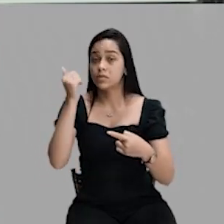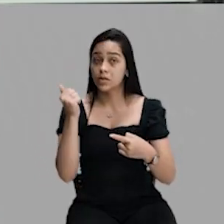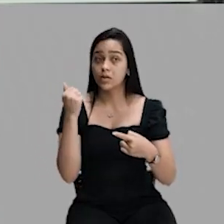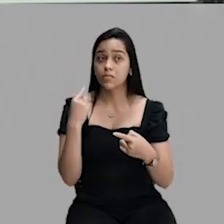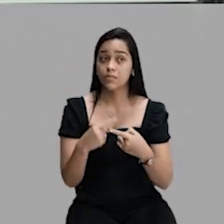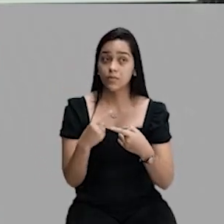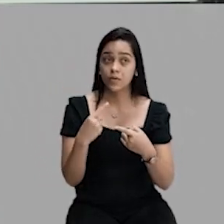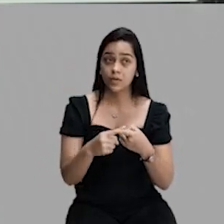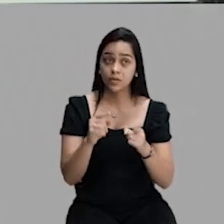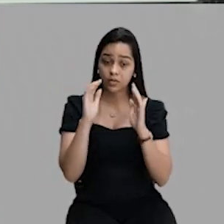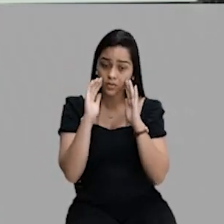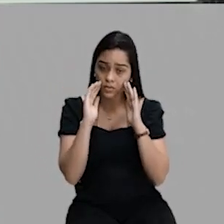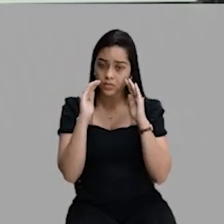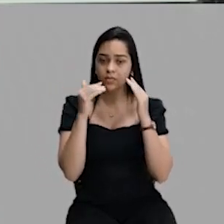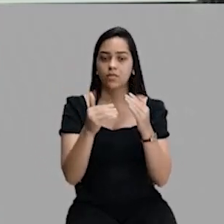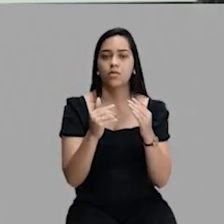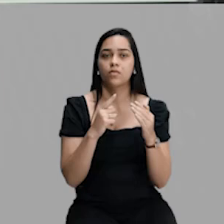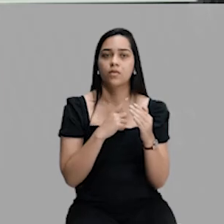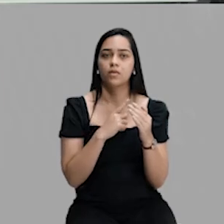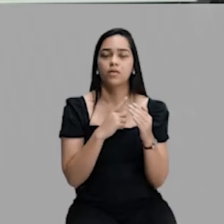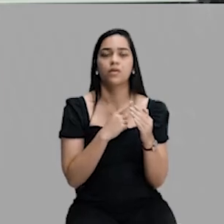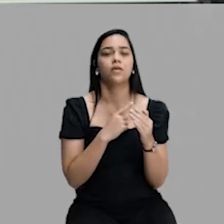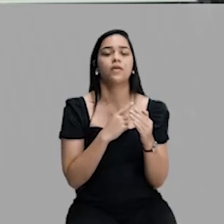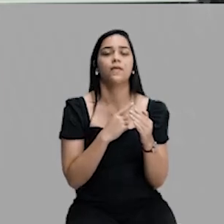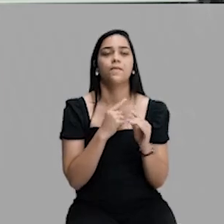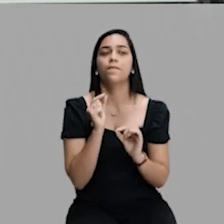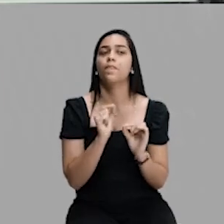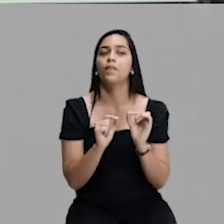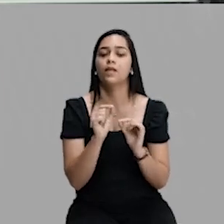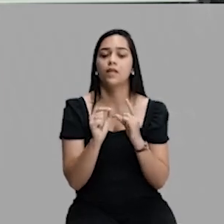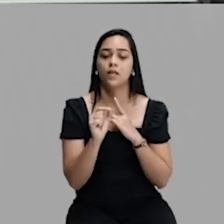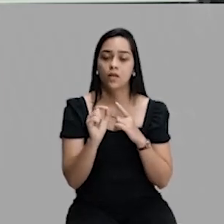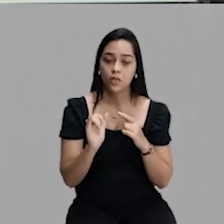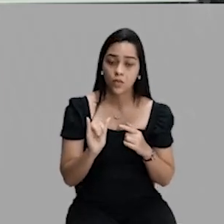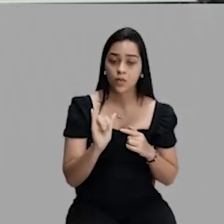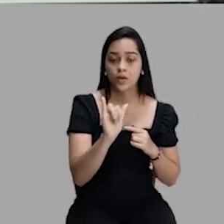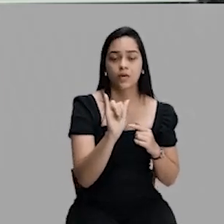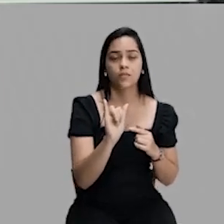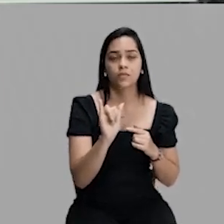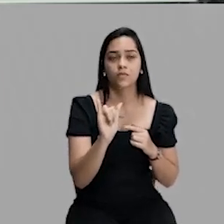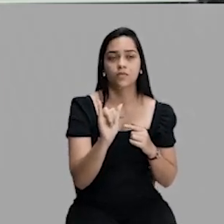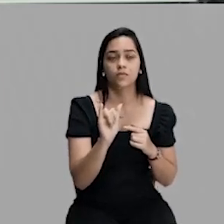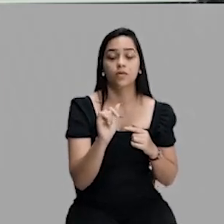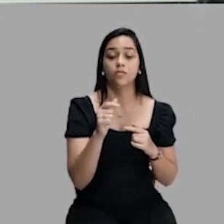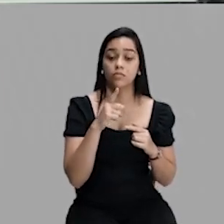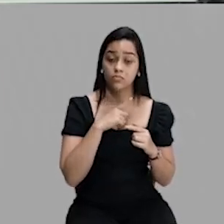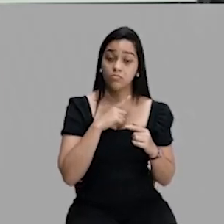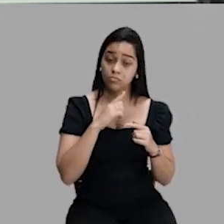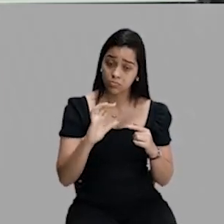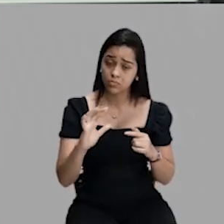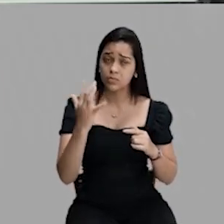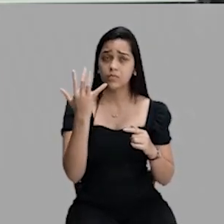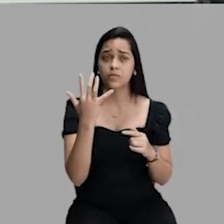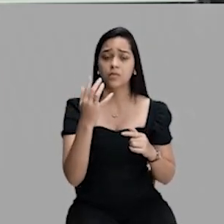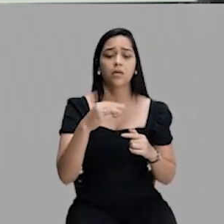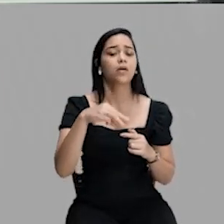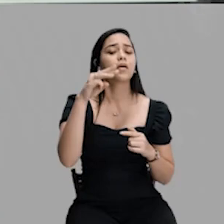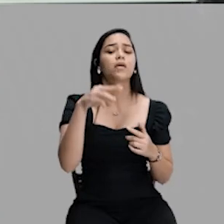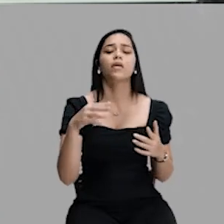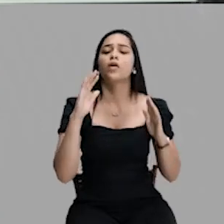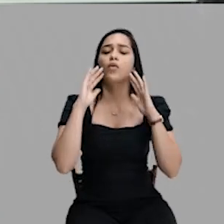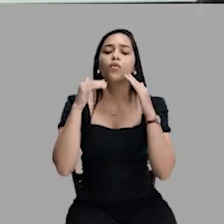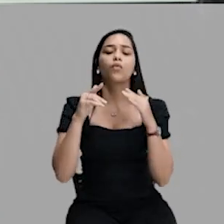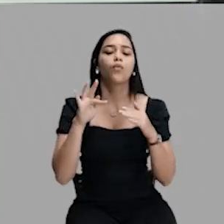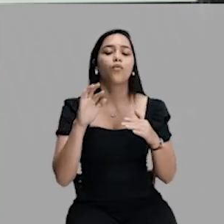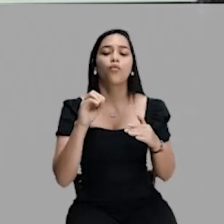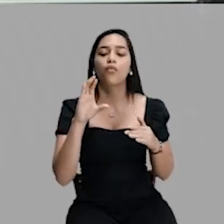Porque esse foco desse cara aqui, ele está sobre o eixo y. Então, eu tenho essa situação. Ó. Quem é o